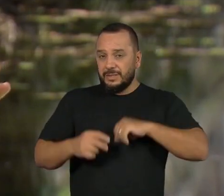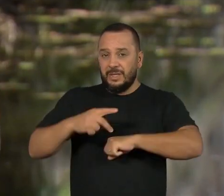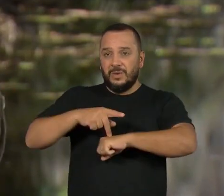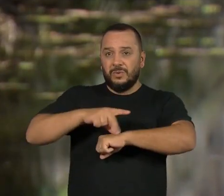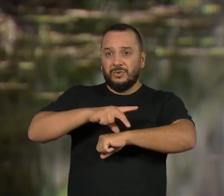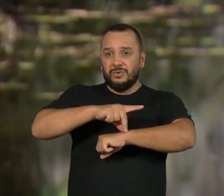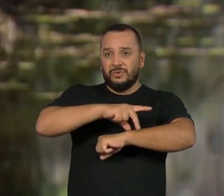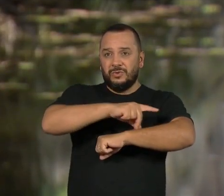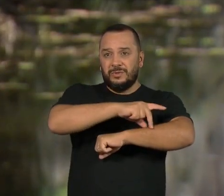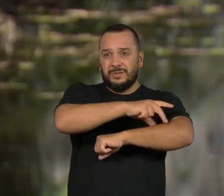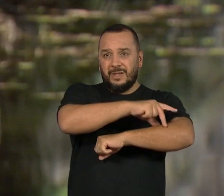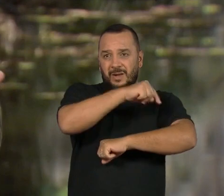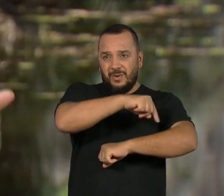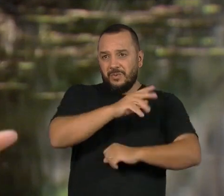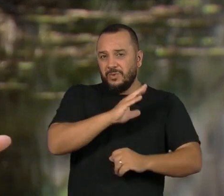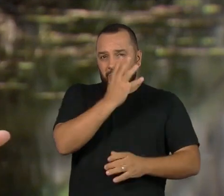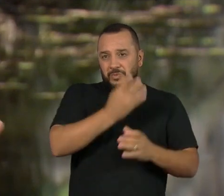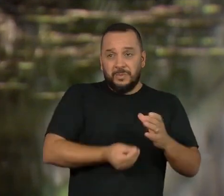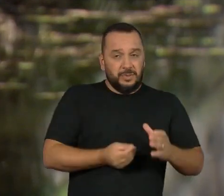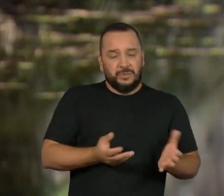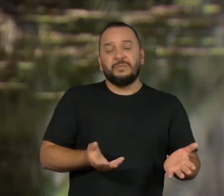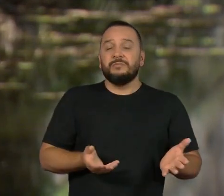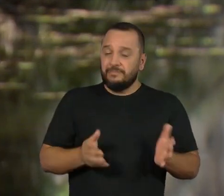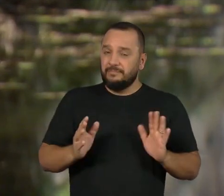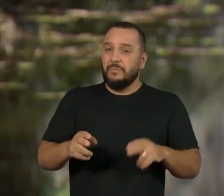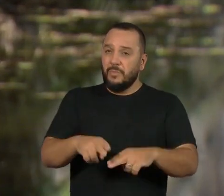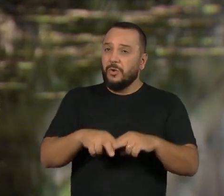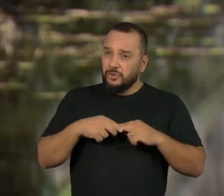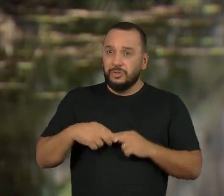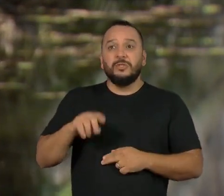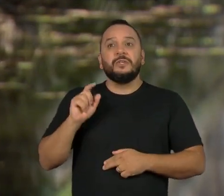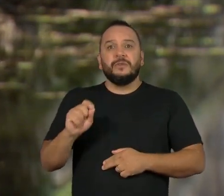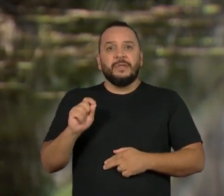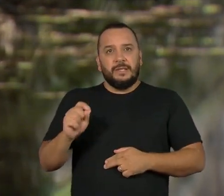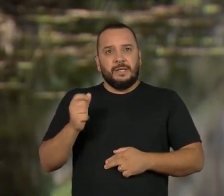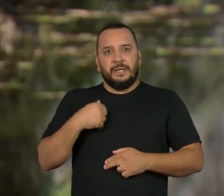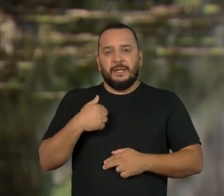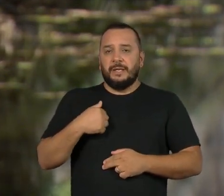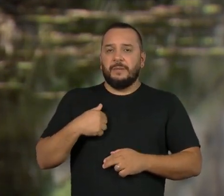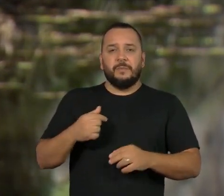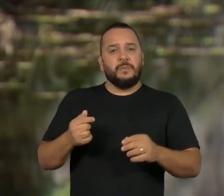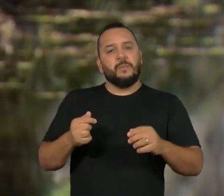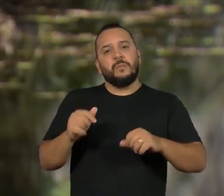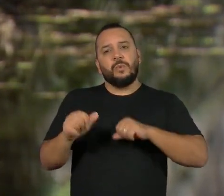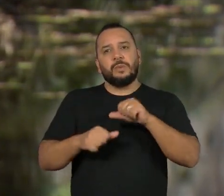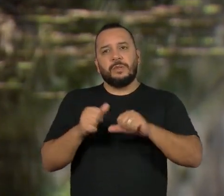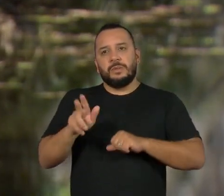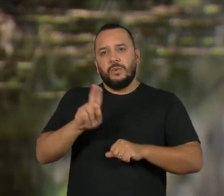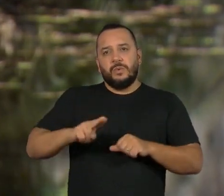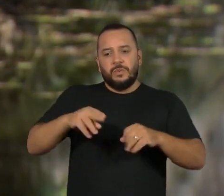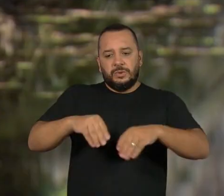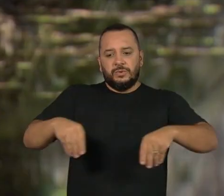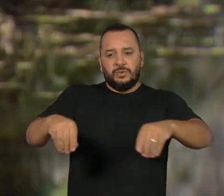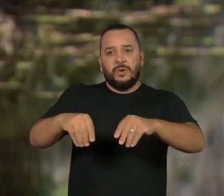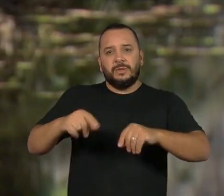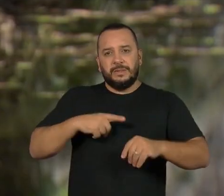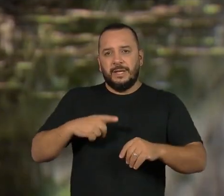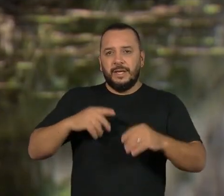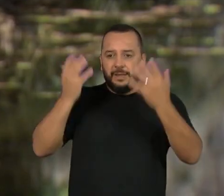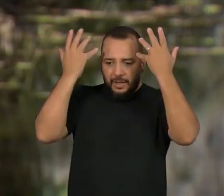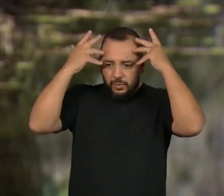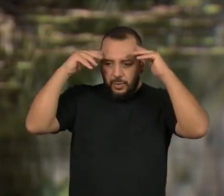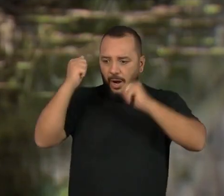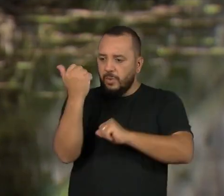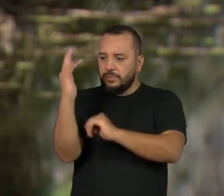para essa perda acelerada são variados, entre eles a mudança no uso do solo. Sai a vegetação natural e